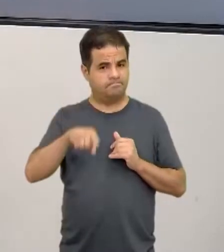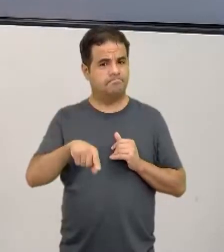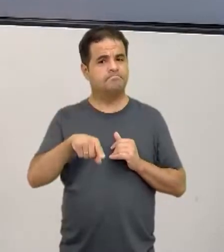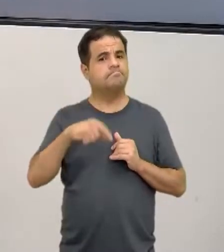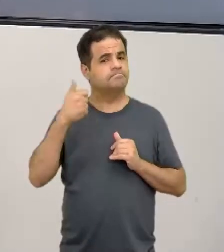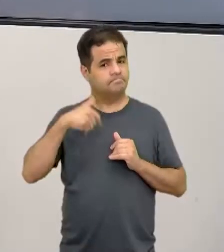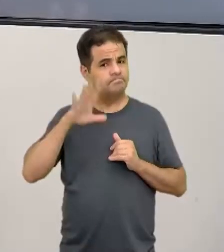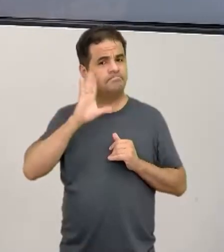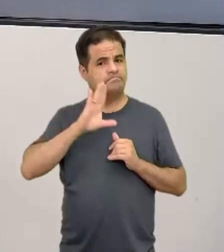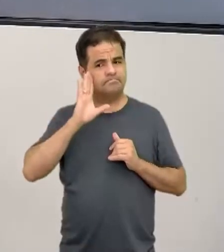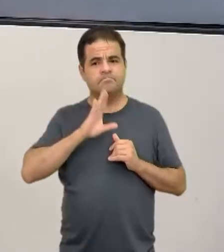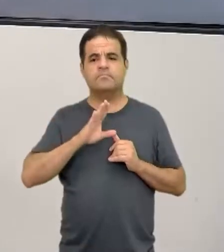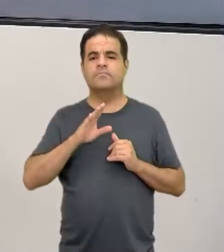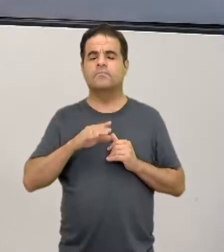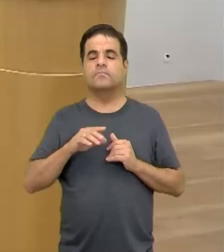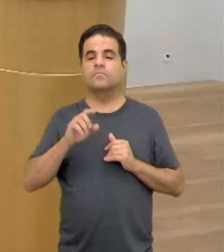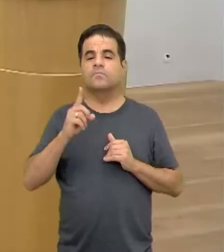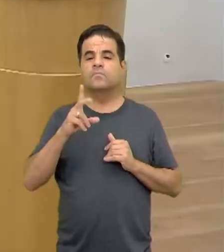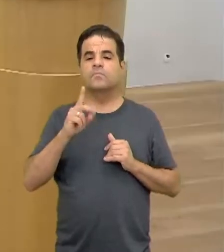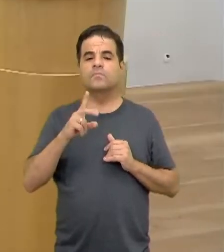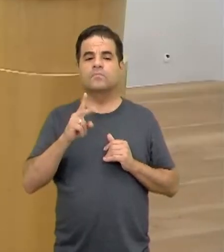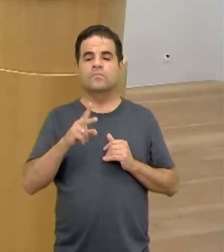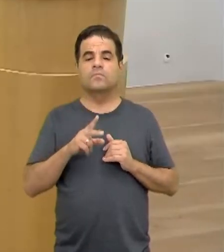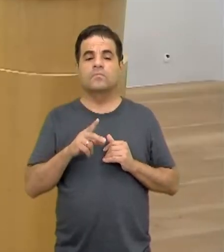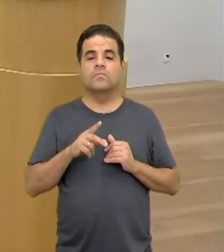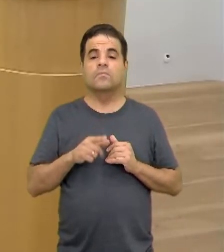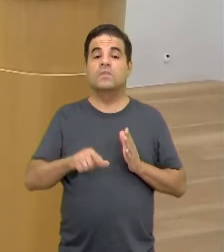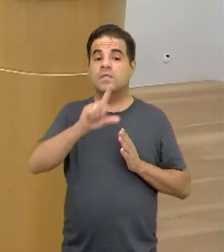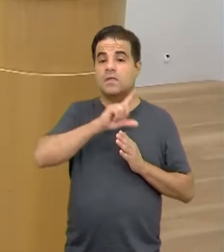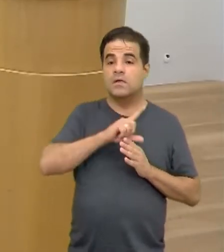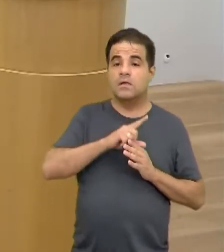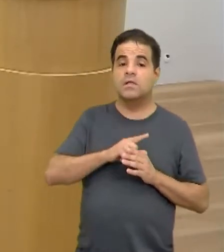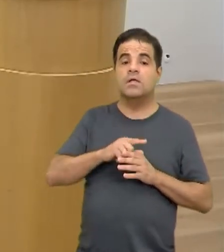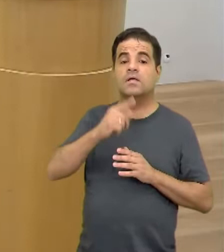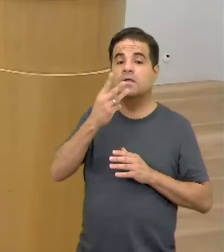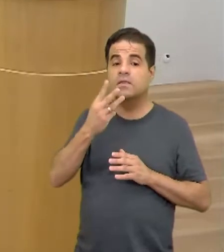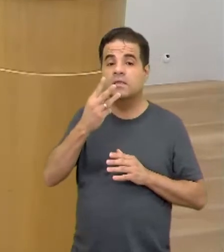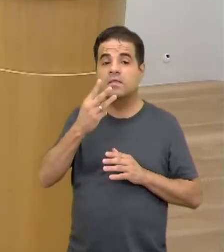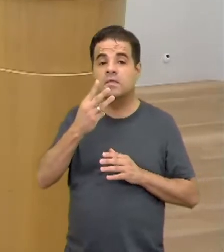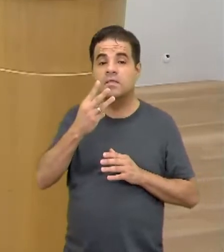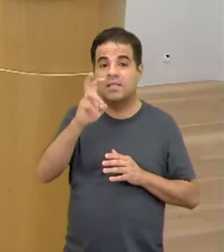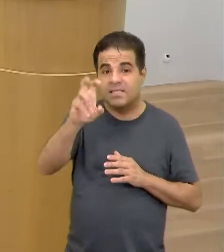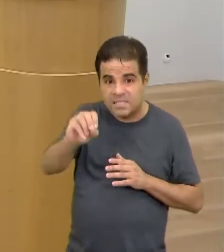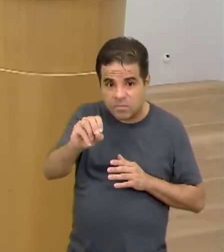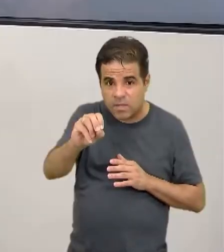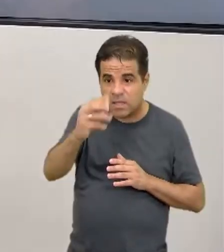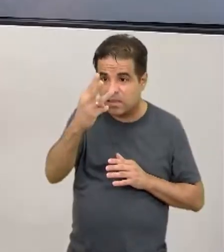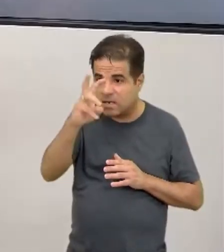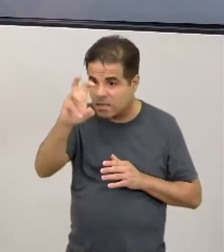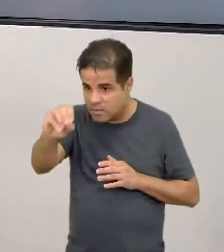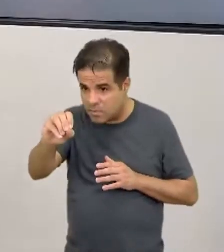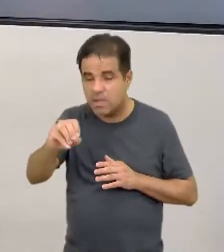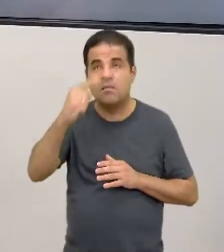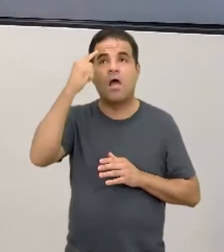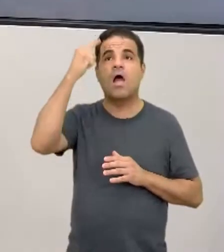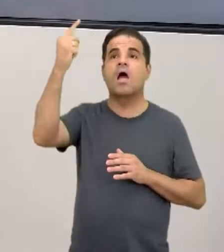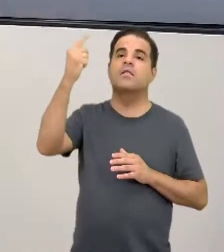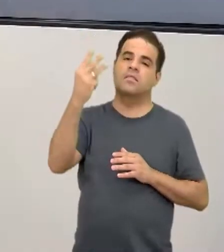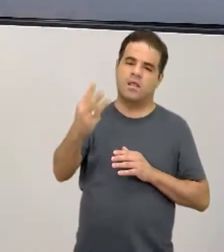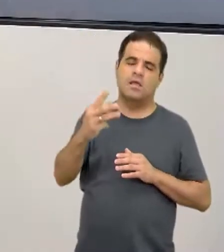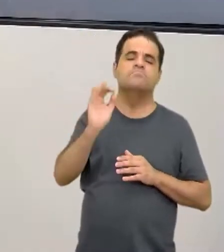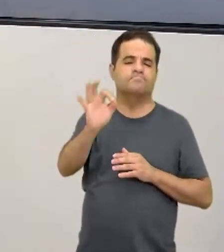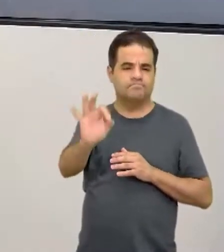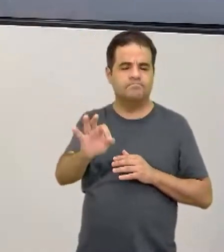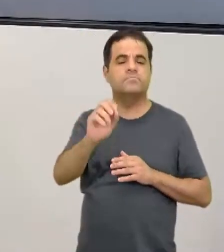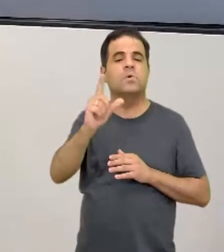né? Aumentou. Hoje é 12 centímetros cúbicos, E antes era? 350. Ah, 350. Isso. Eu entendi 3. Mas sim, é